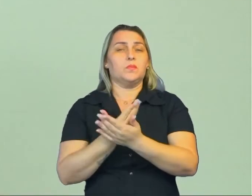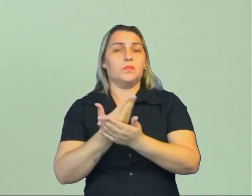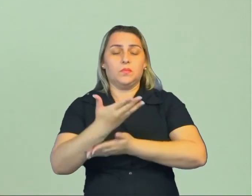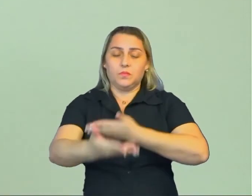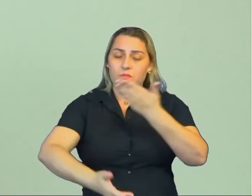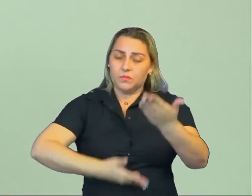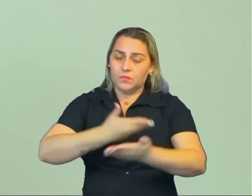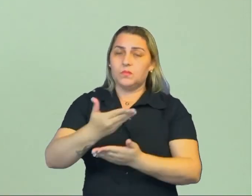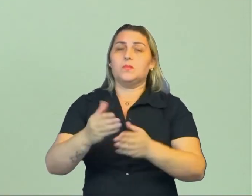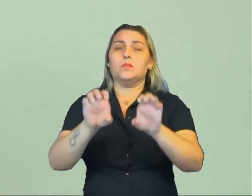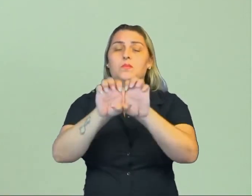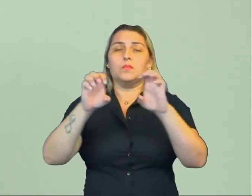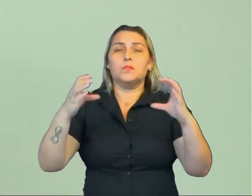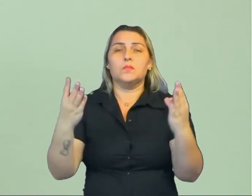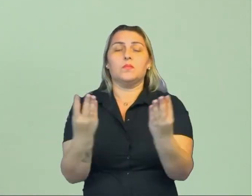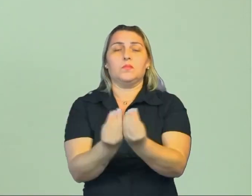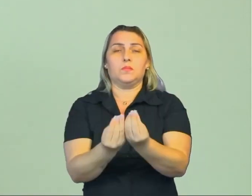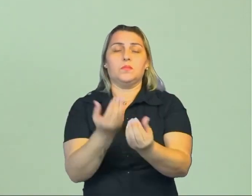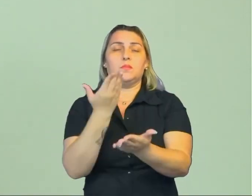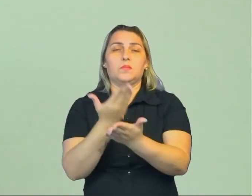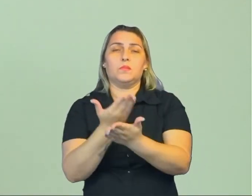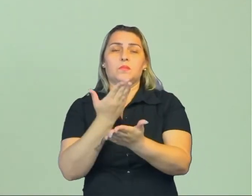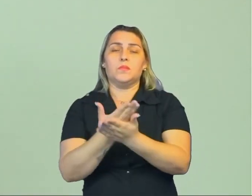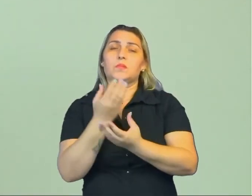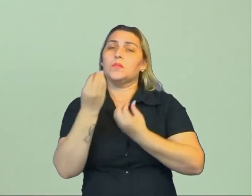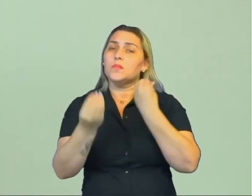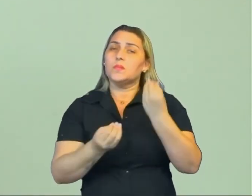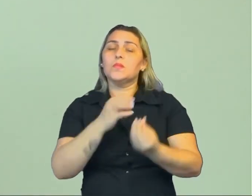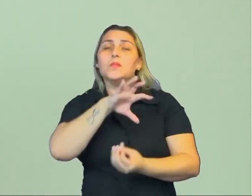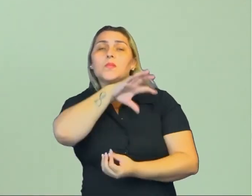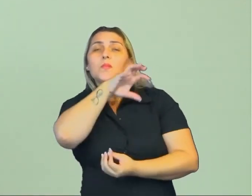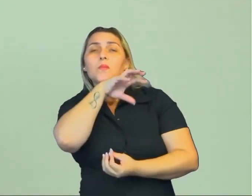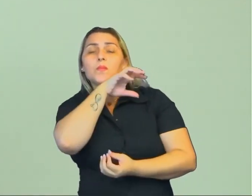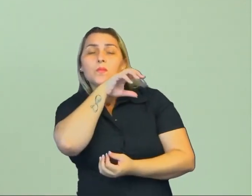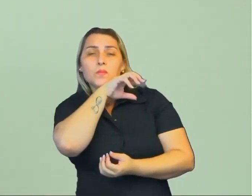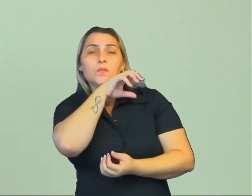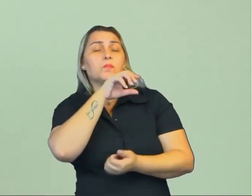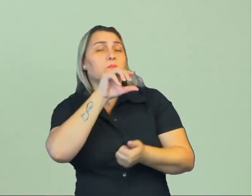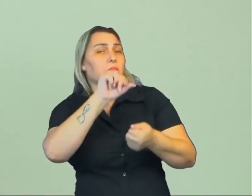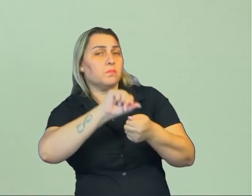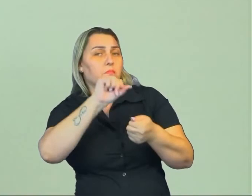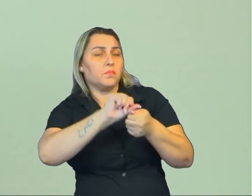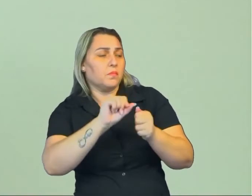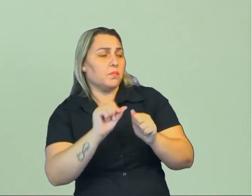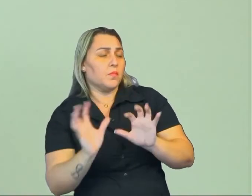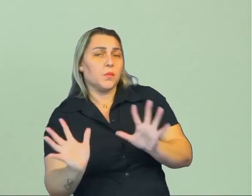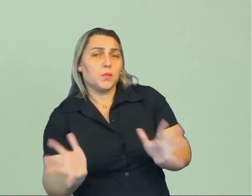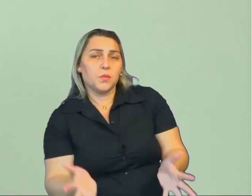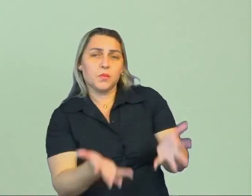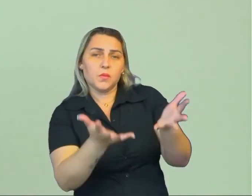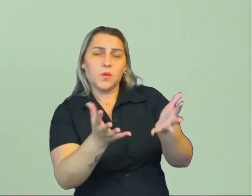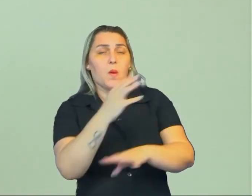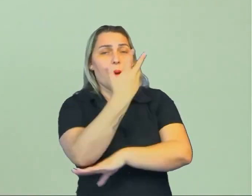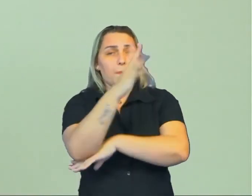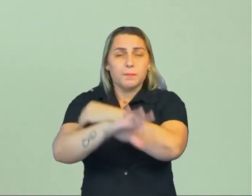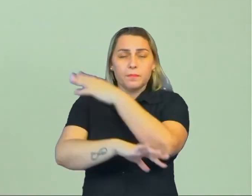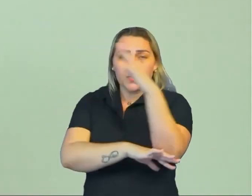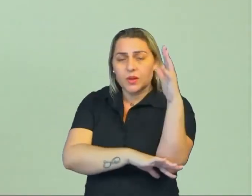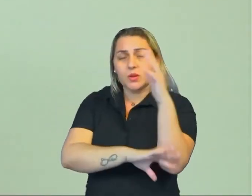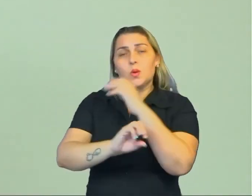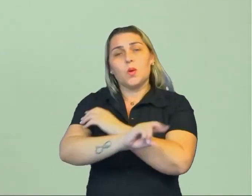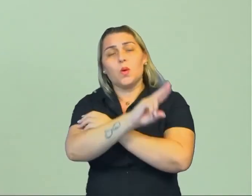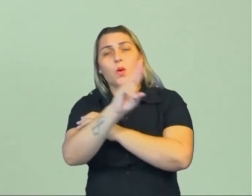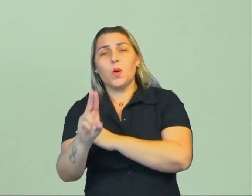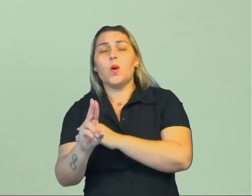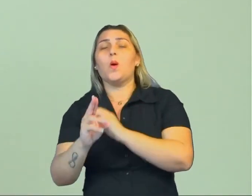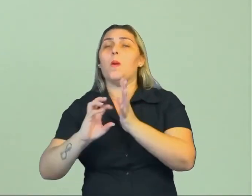as relações ecológicas, você está estudando como aquele animal reage a um estímulo, ou aquela planta, ou